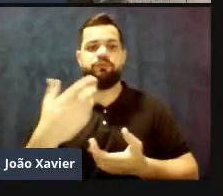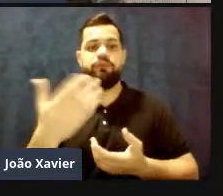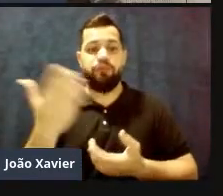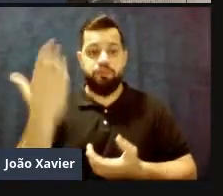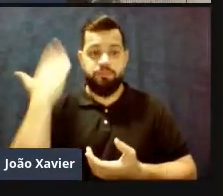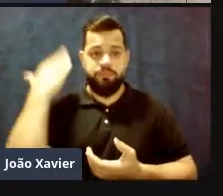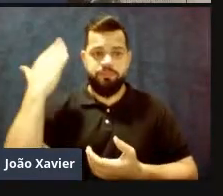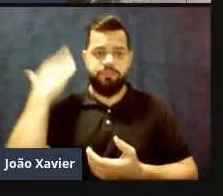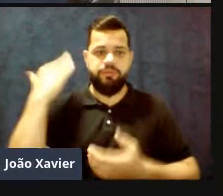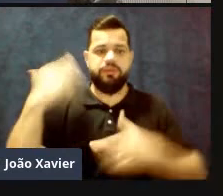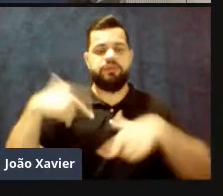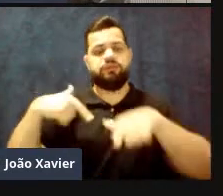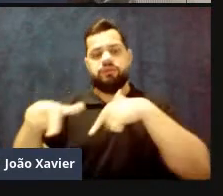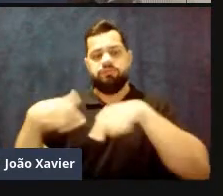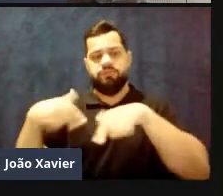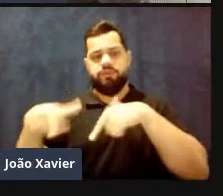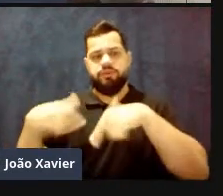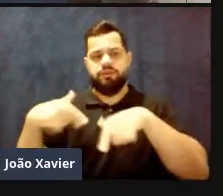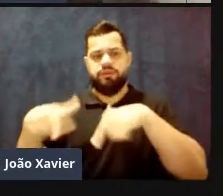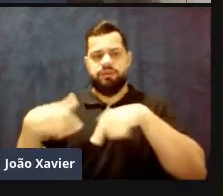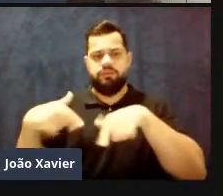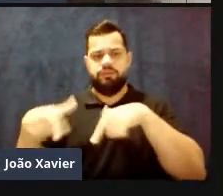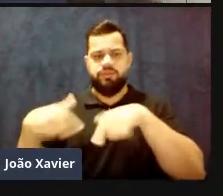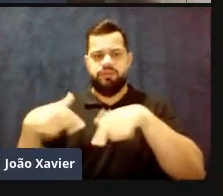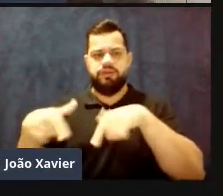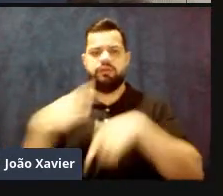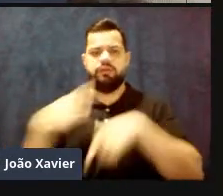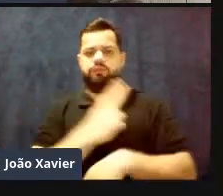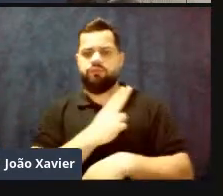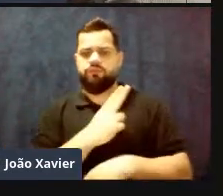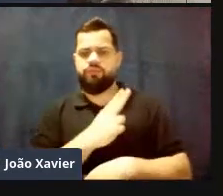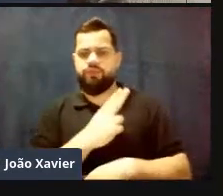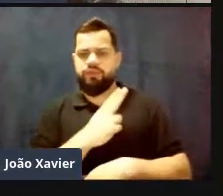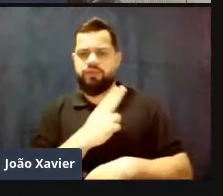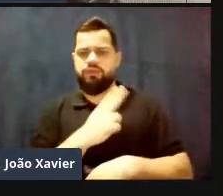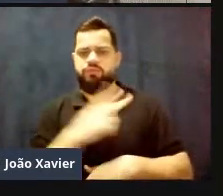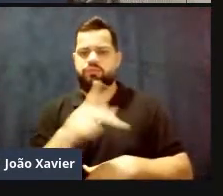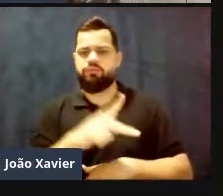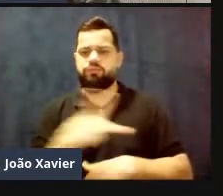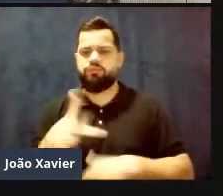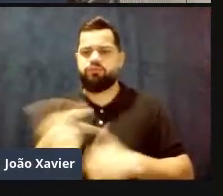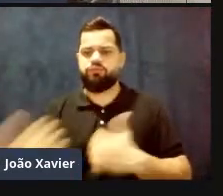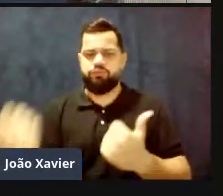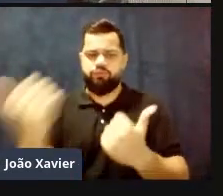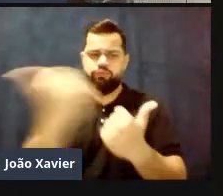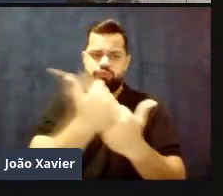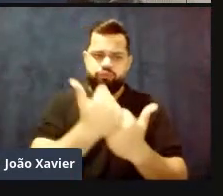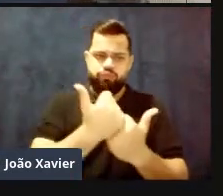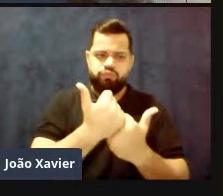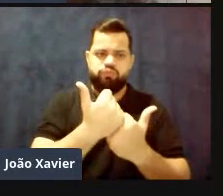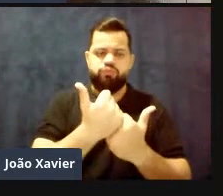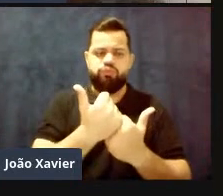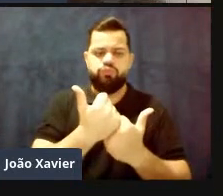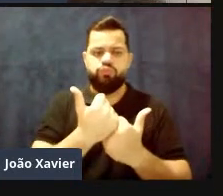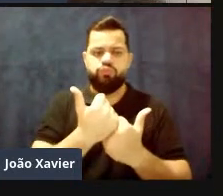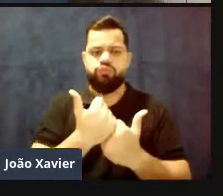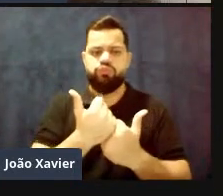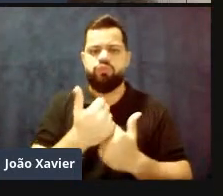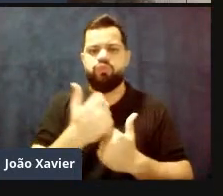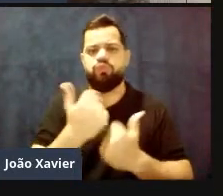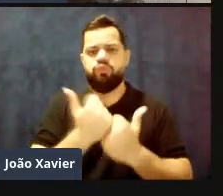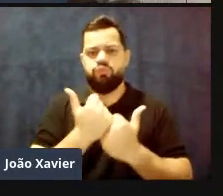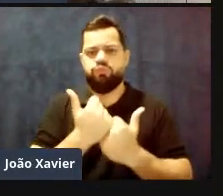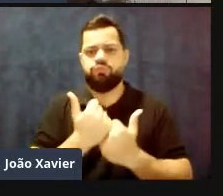para 4 ou 5 turmas da UFAC por vários períodos, 4 ou 5 períodos também, a gente pegou um momento de adequação do